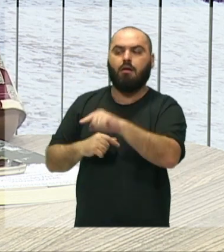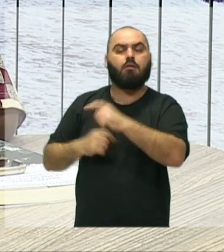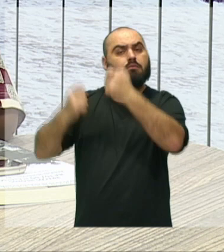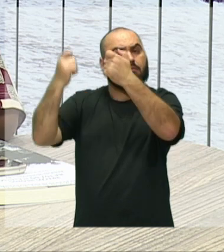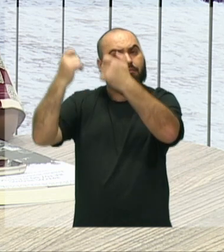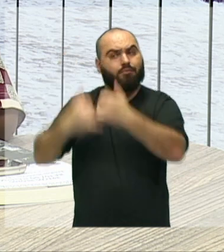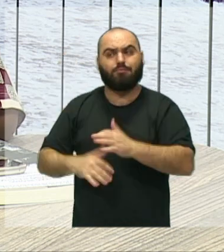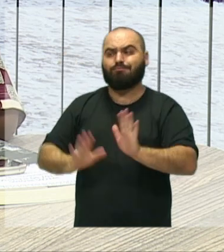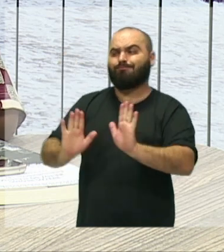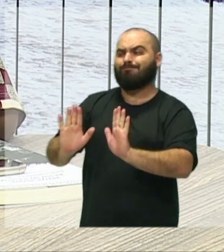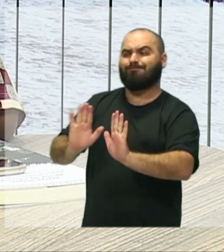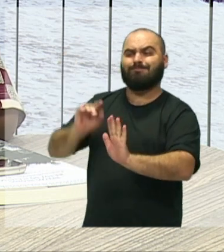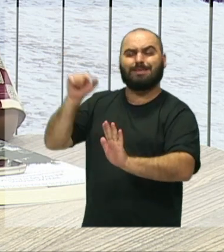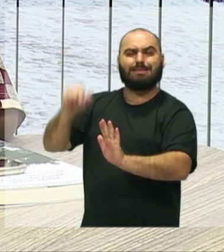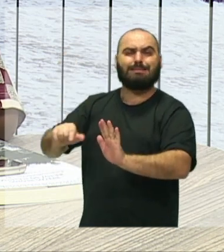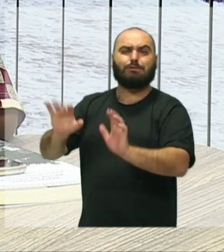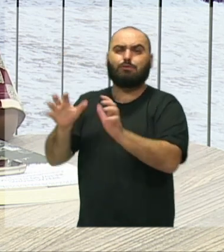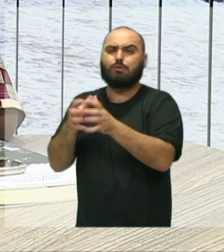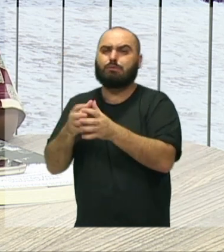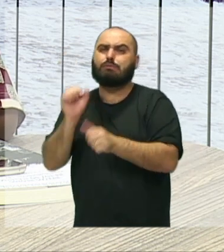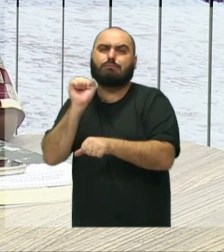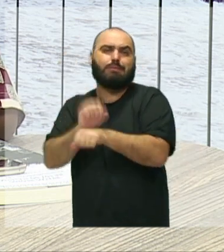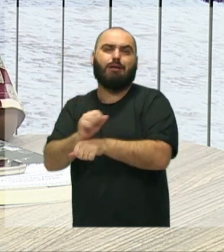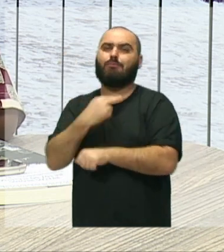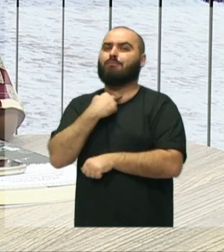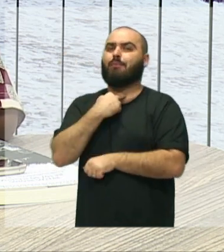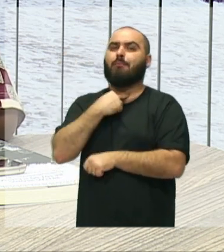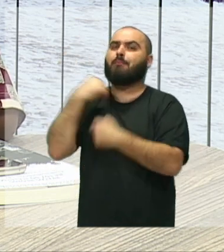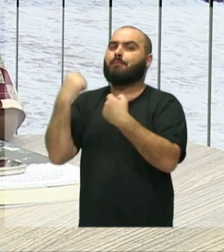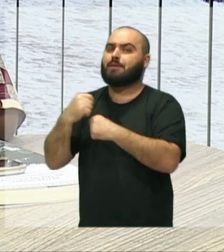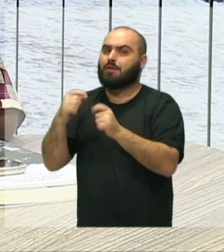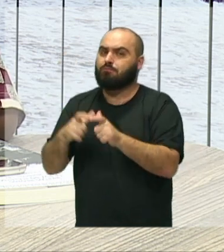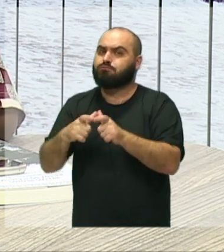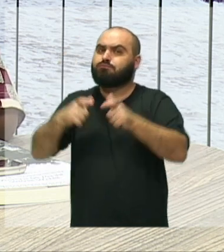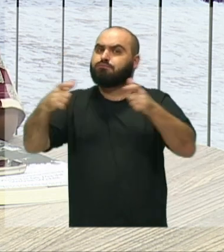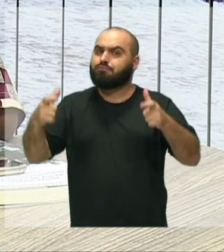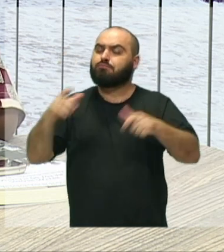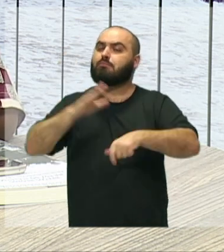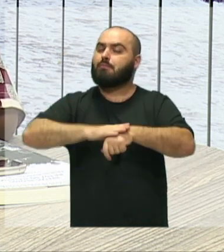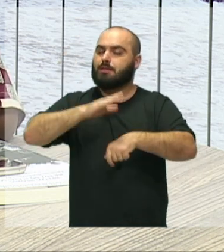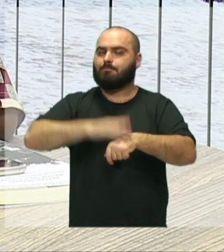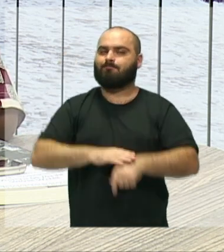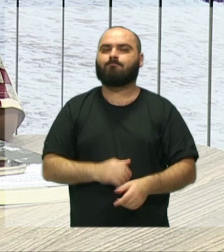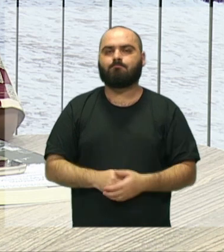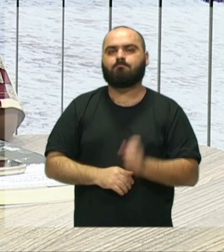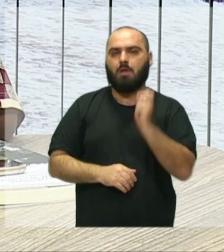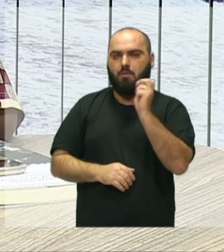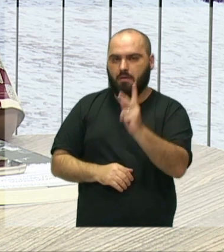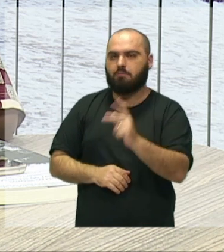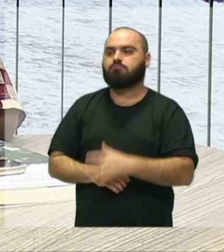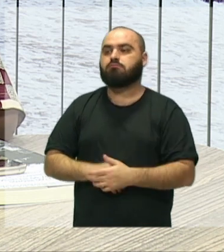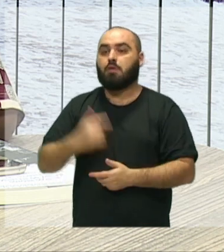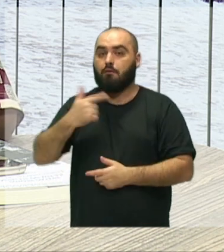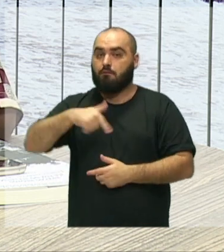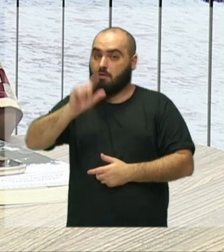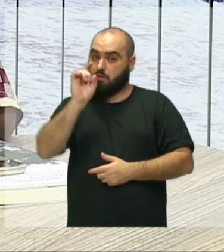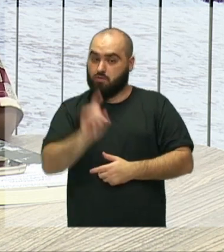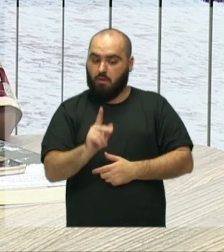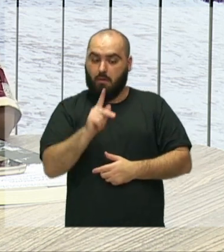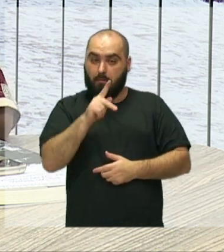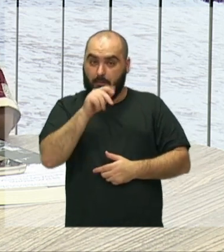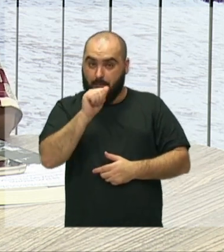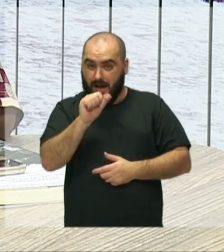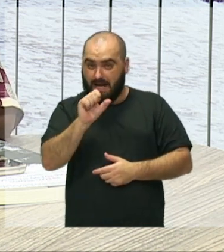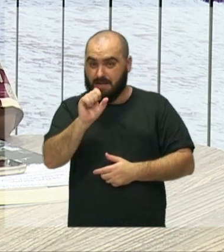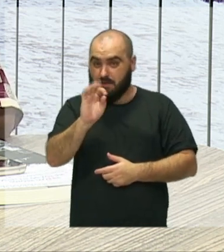continuar fazendo esses debates. E aí nós ampliamos a temática não só para a pastoral católica,